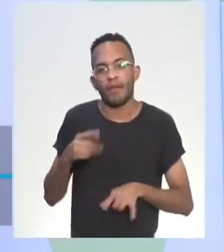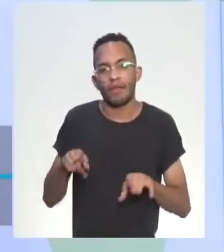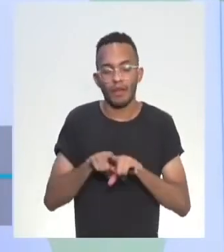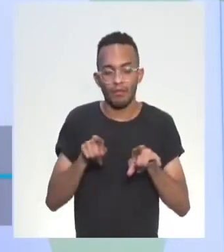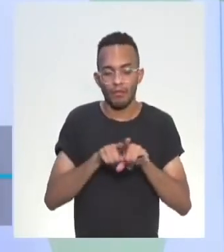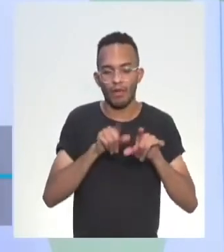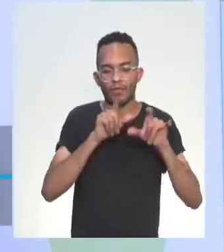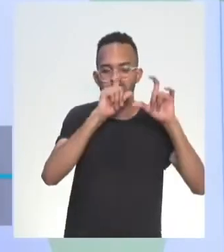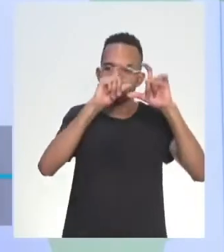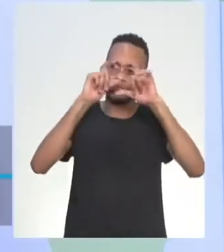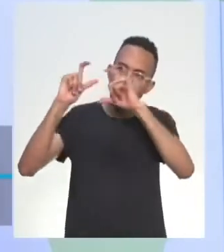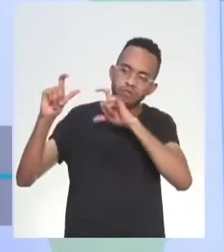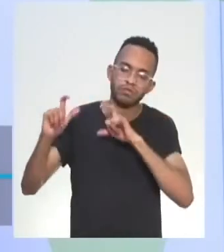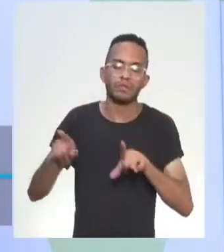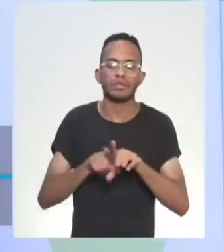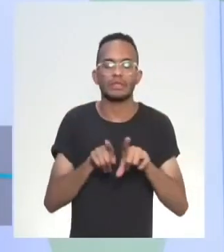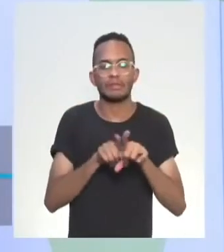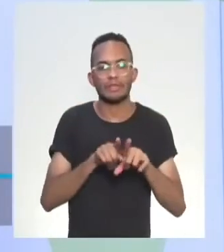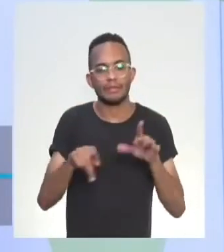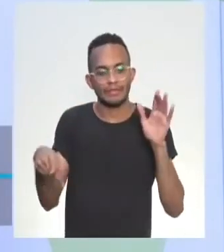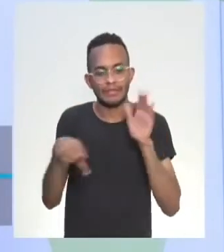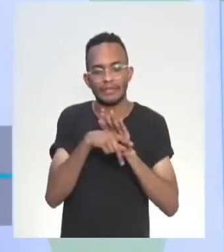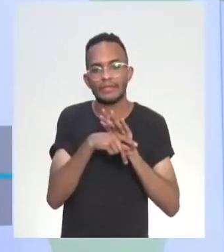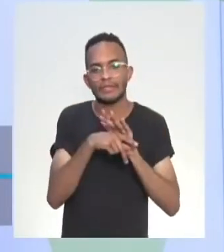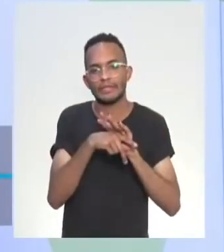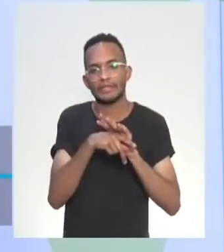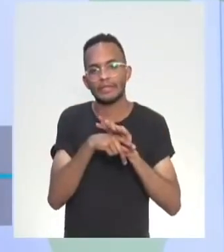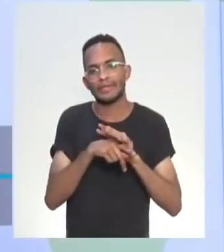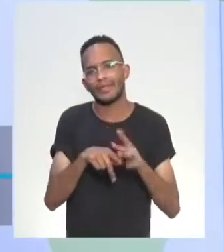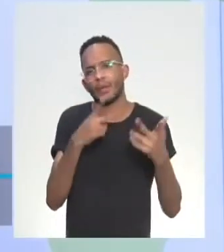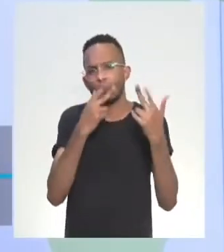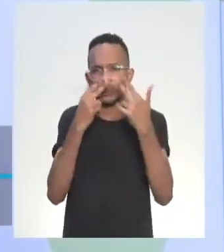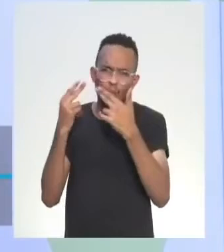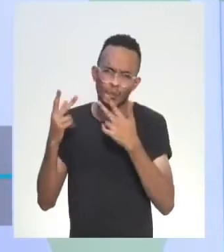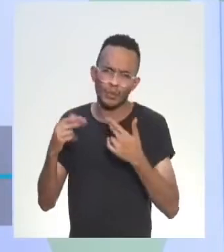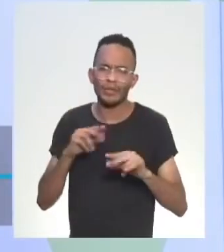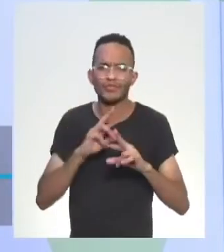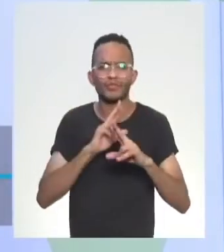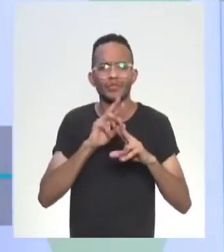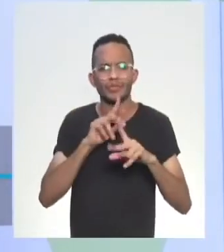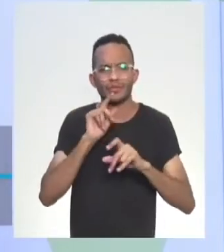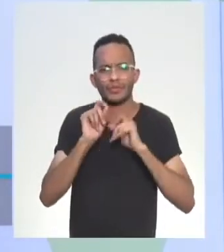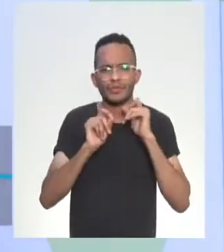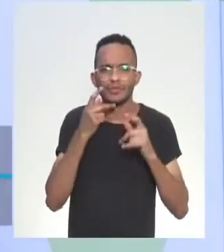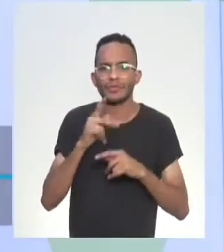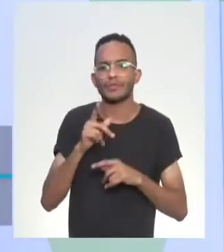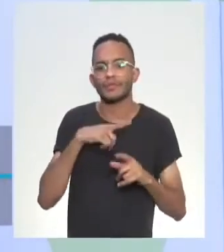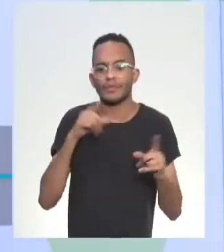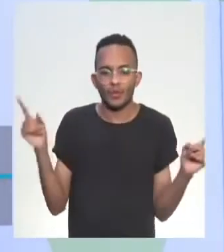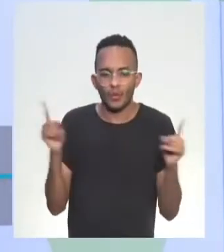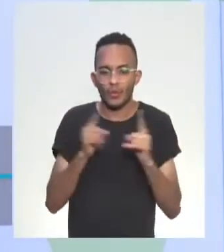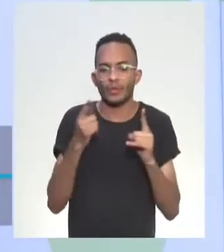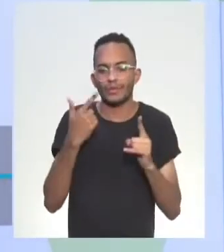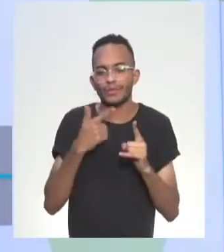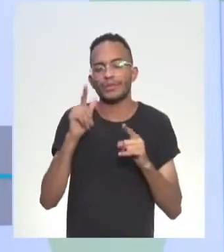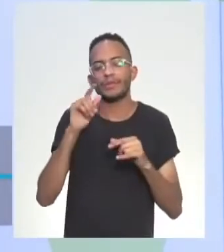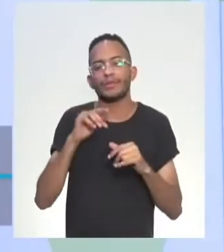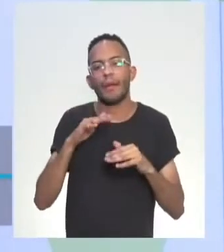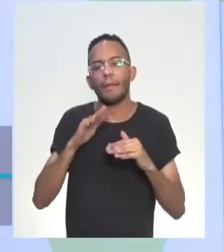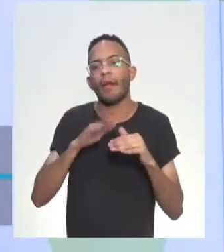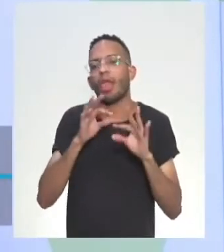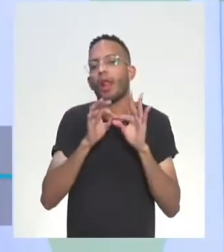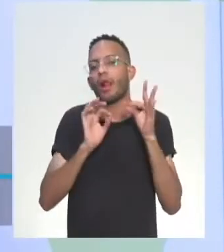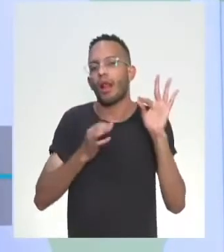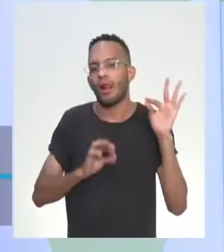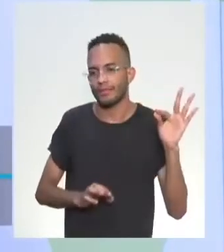fazer os elementos, né, que compõem o quadrinho e compõem a tirinha são os mesmos. A diferença está sendo essa: é tiro curto e a outra um pouco mais longa,